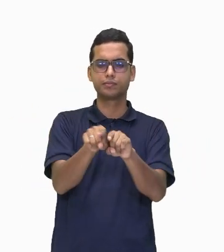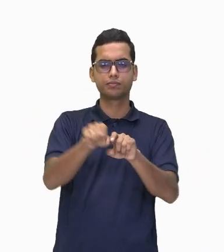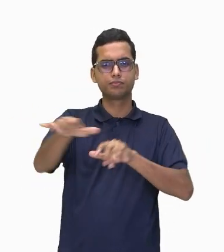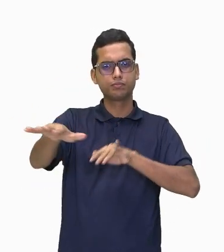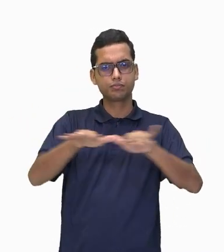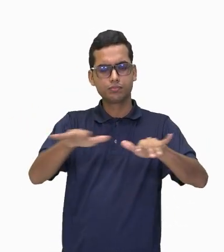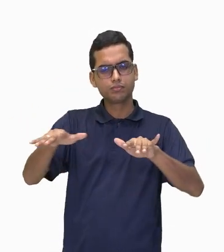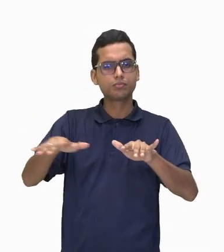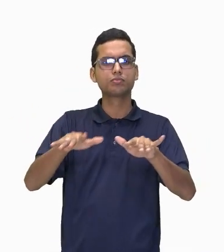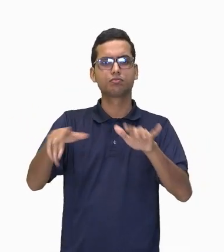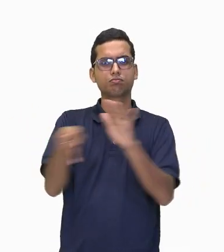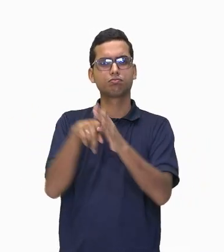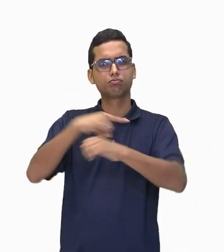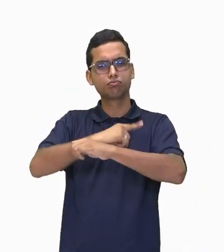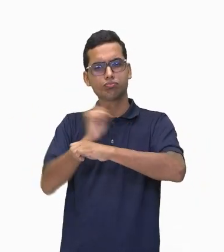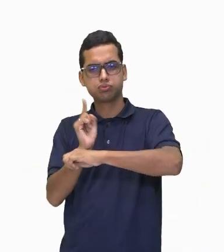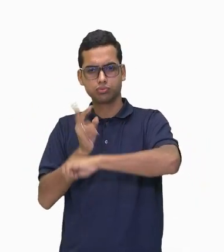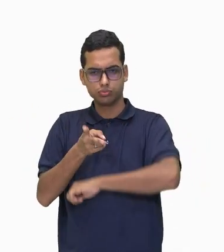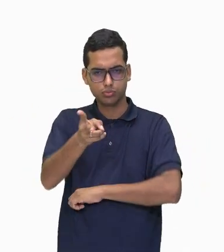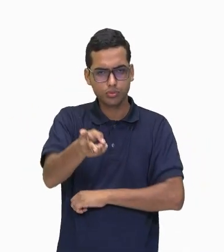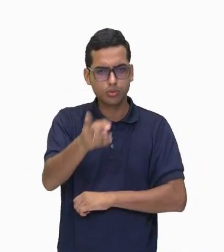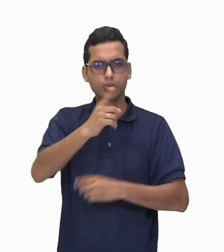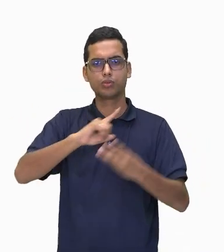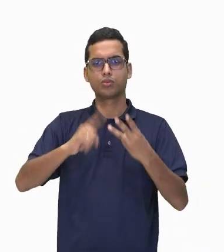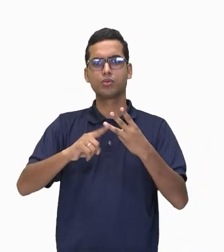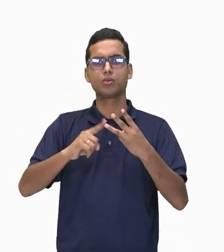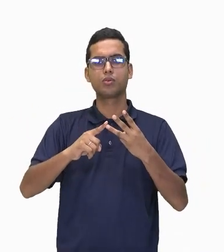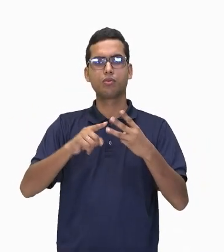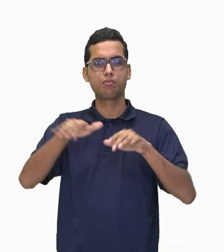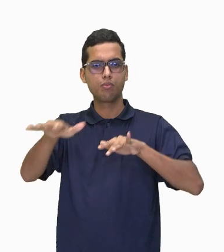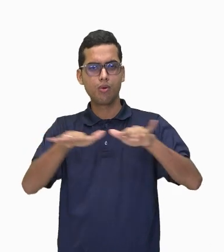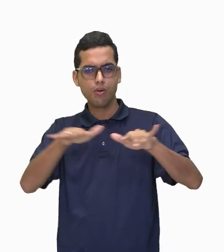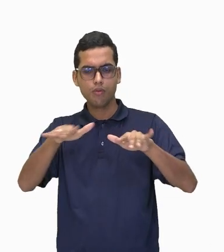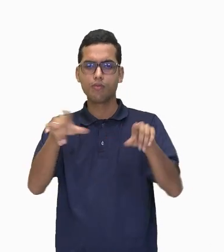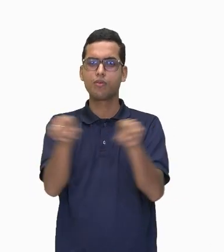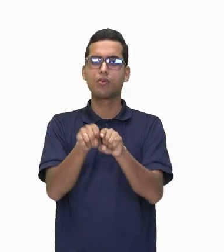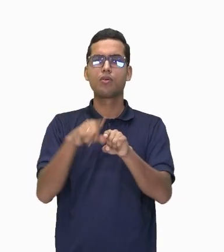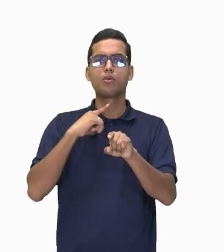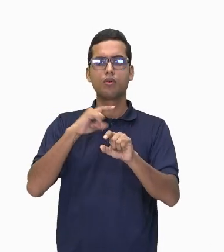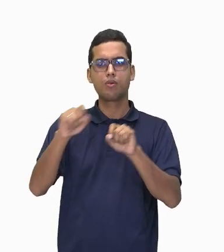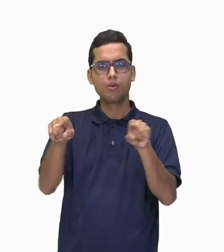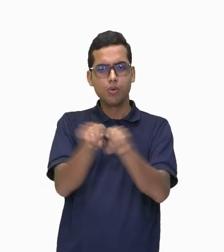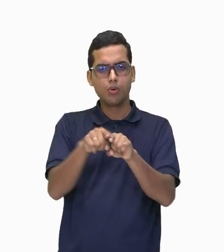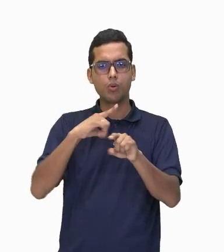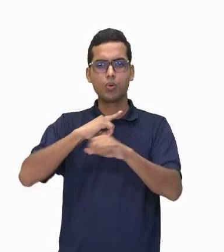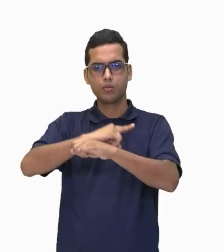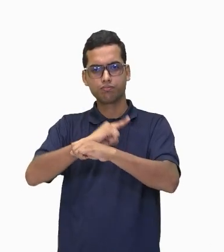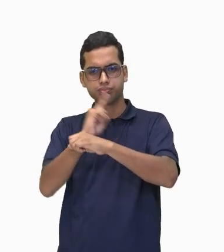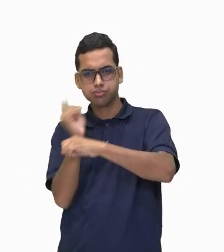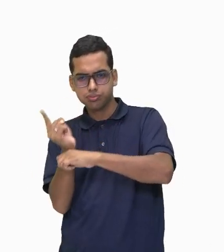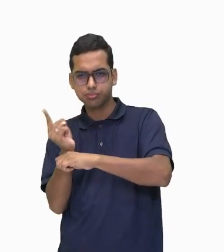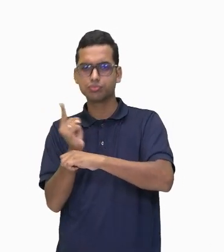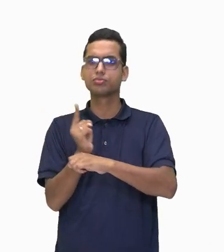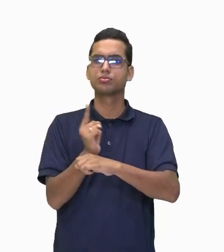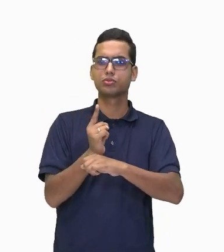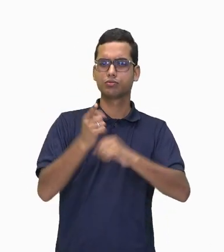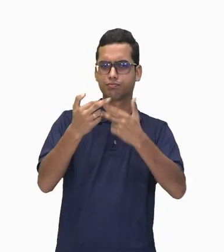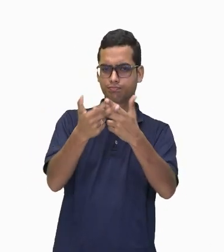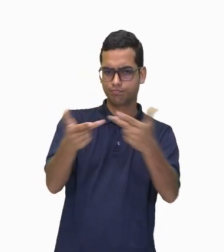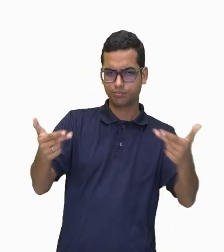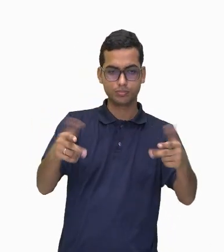movimento uniforme, ou somente movimento circular e uniforme e uniformemente variado.